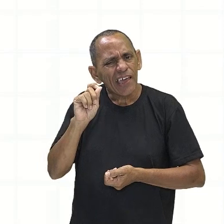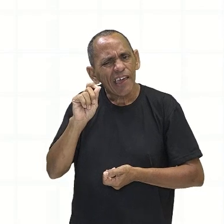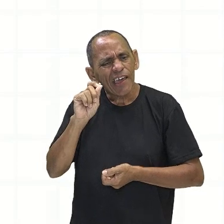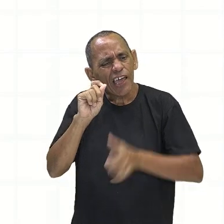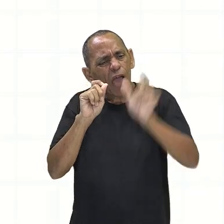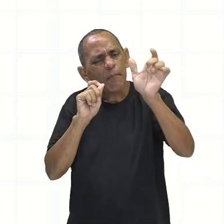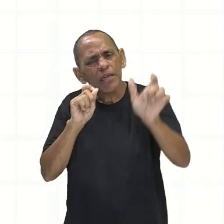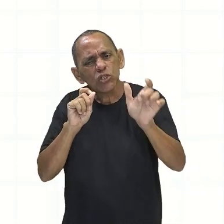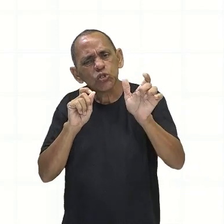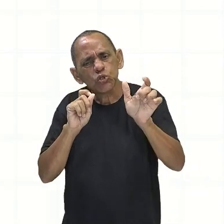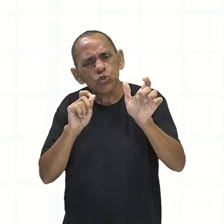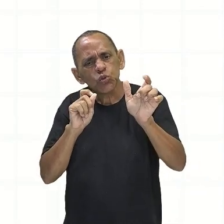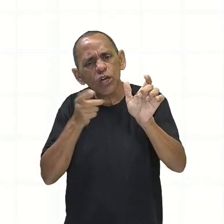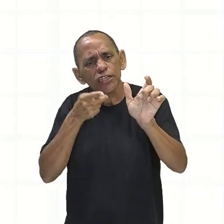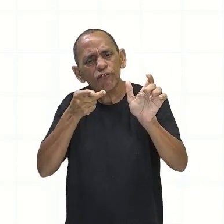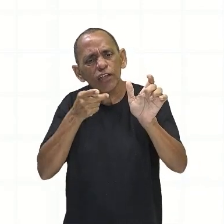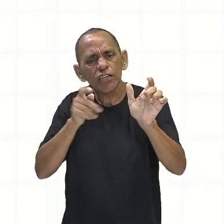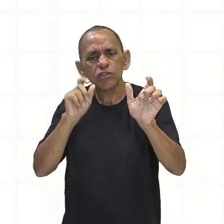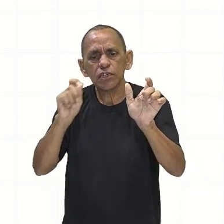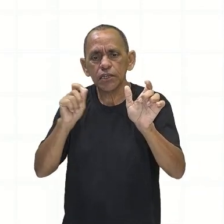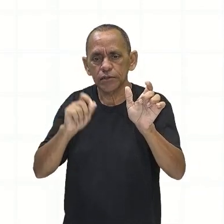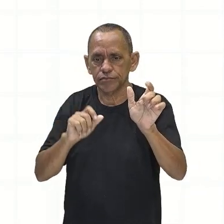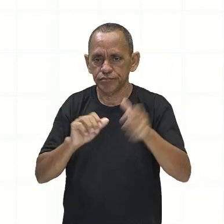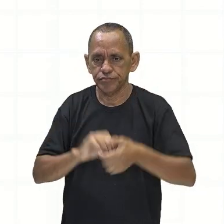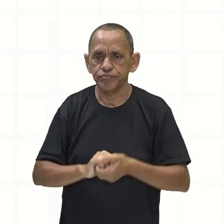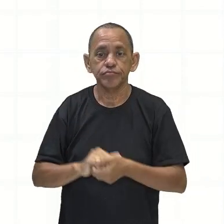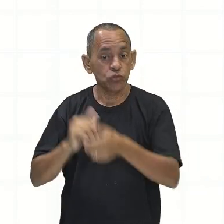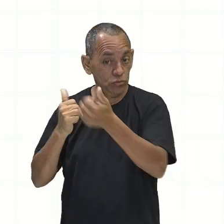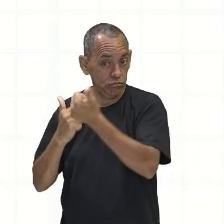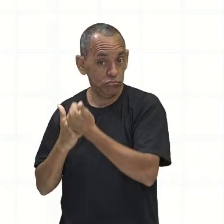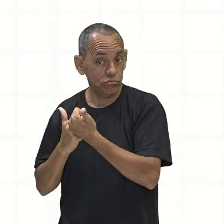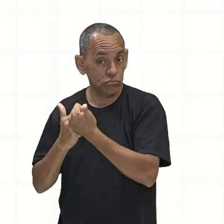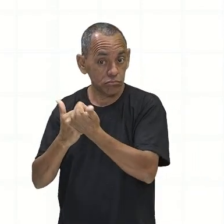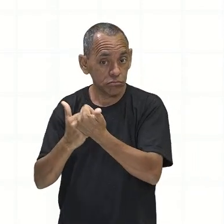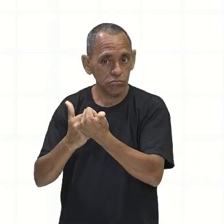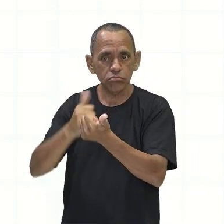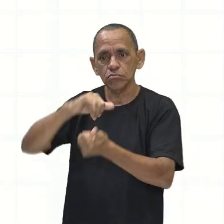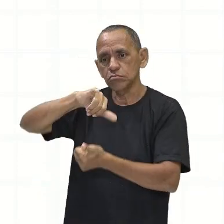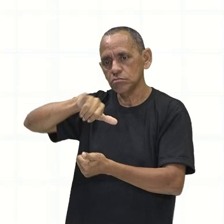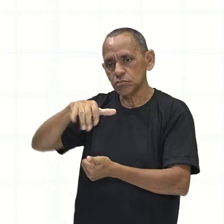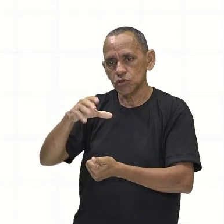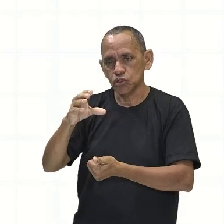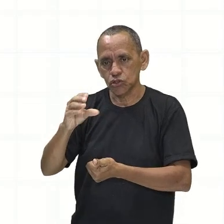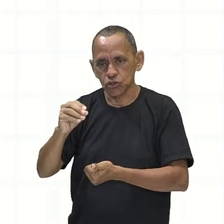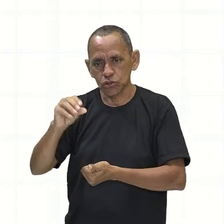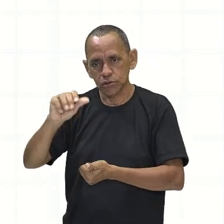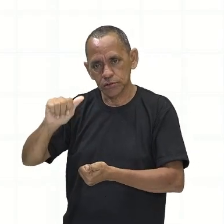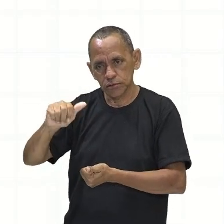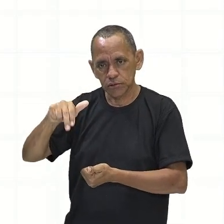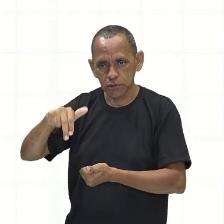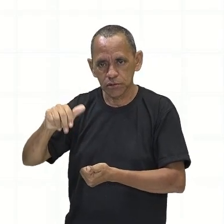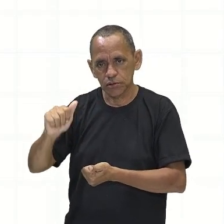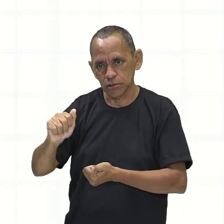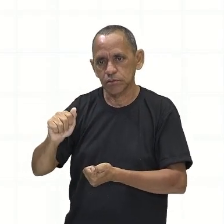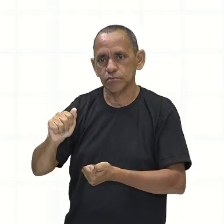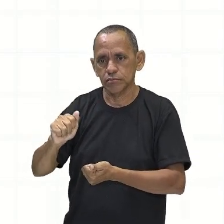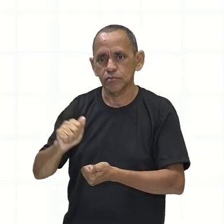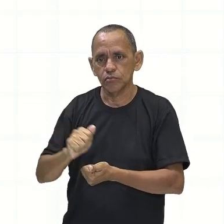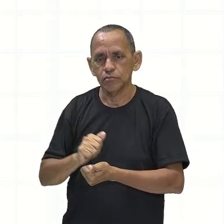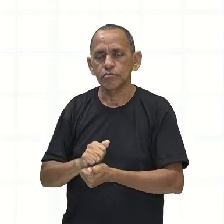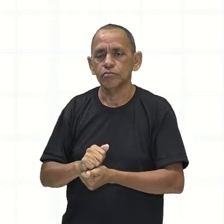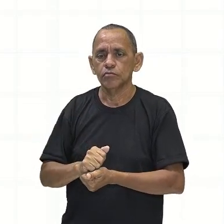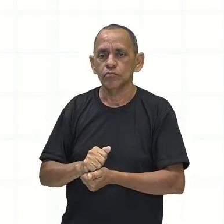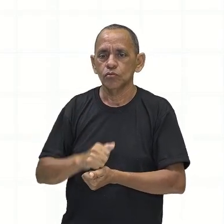ele retoma? Retoma o substantivo Joana. Ela. Eu vou convidar ela para a minha